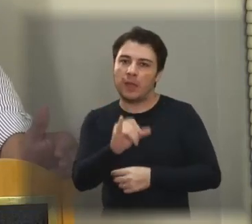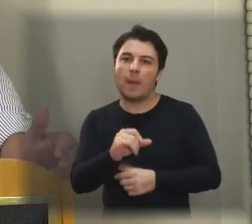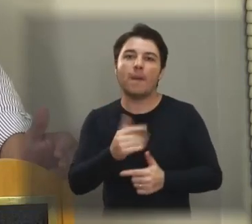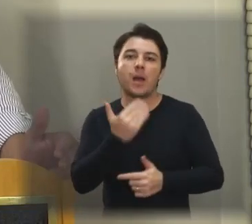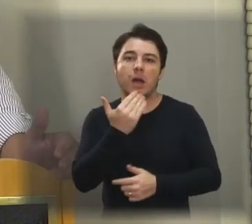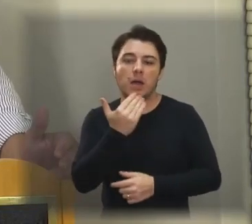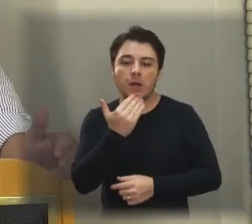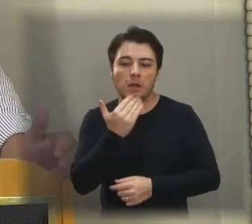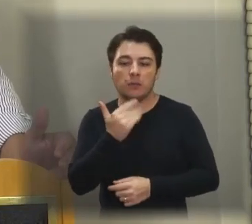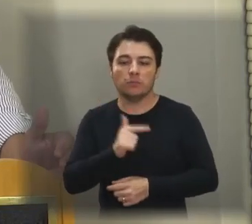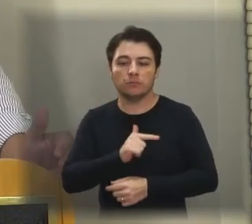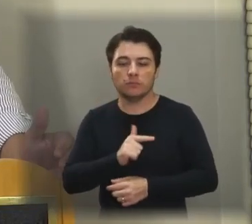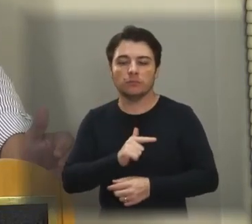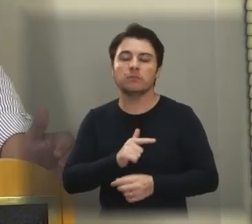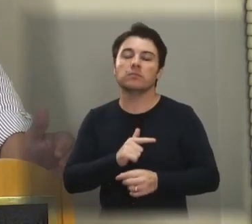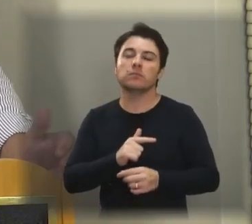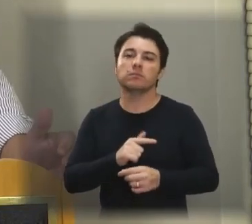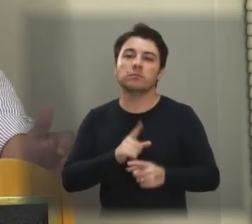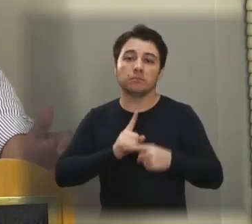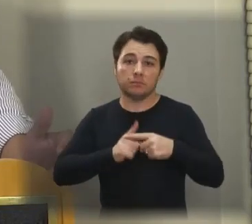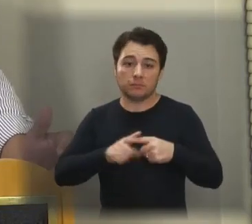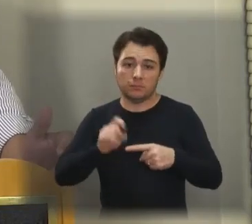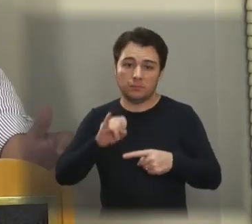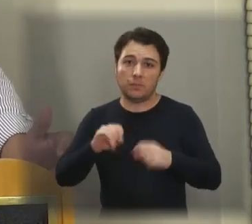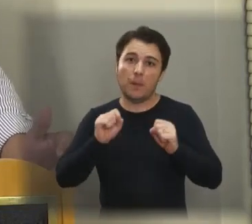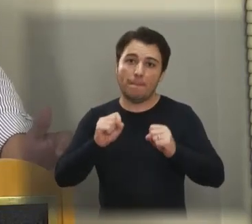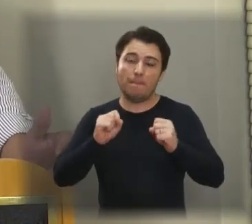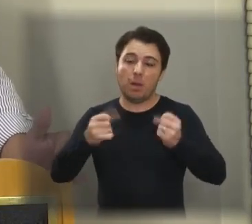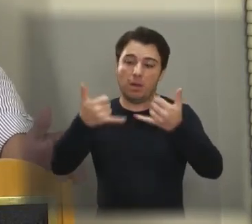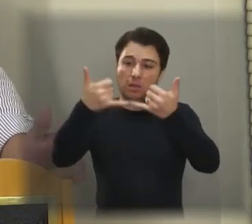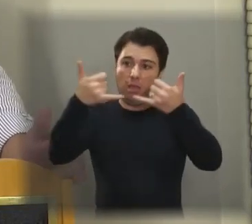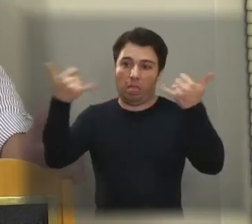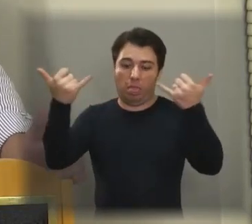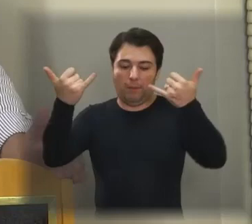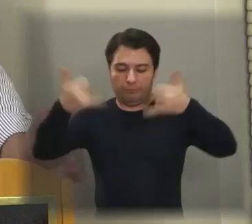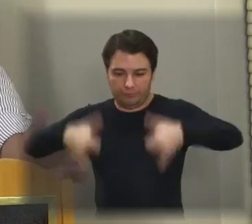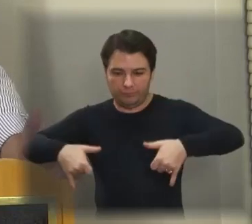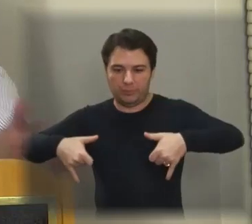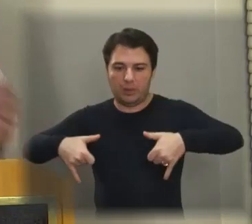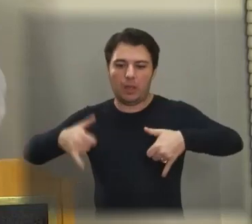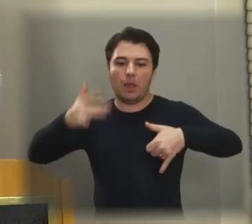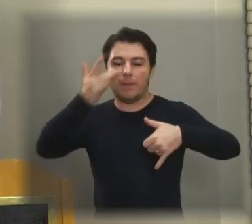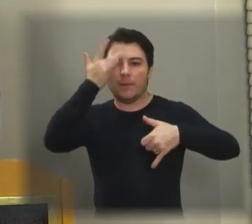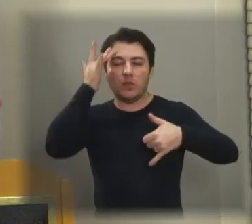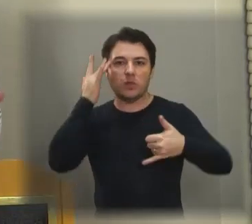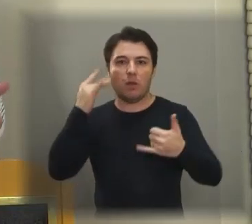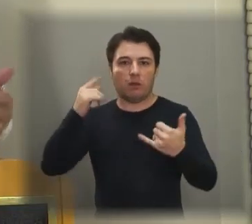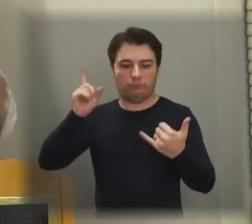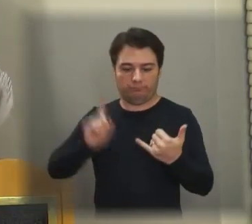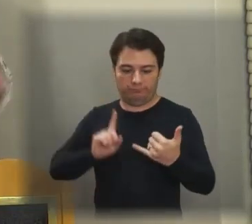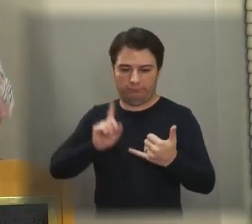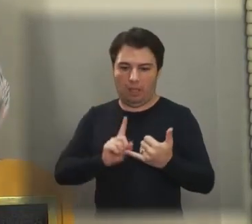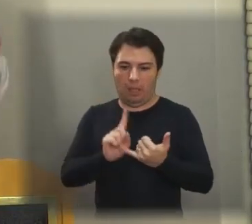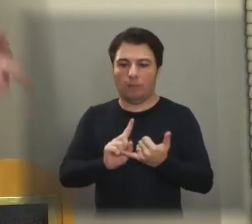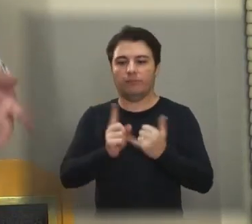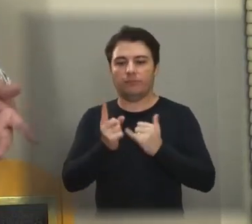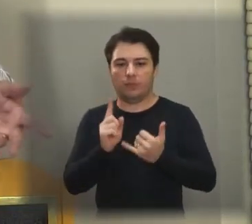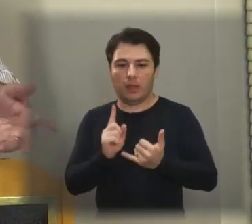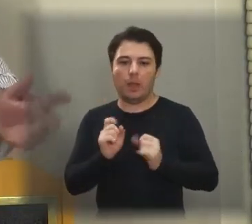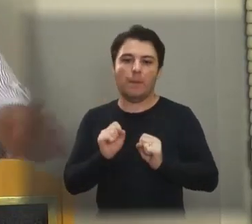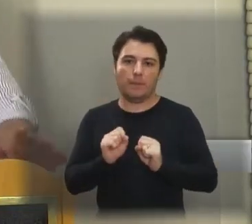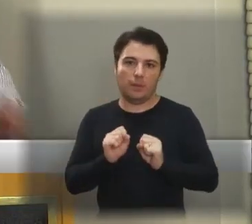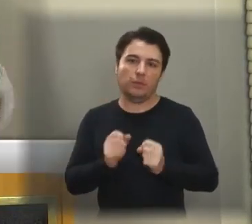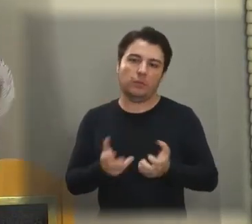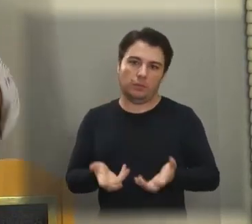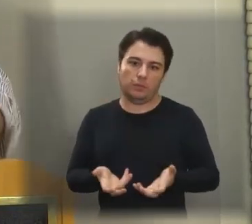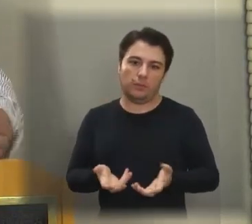identificar o que pode ter causado essa interrupção que possam cabo no chão e se eu ligar e tiver um cabo energizar um cabo no